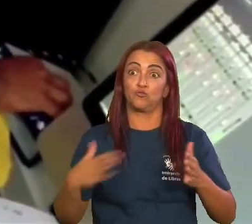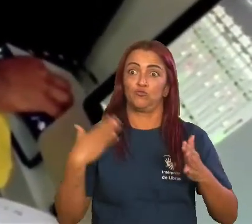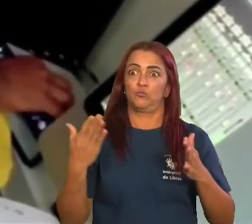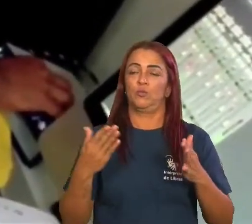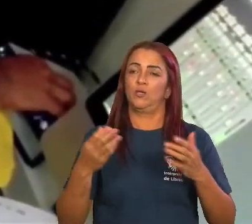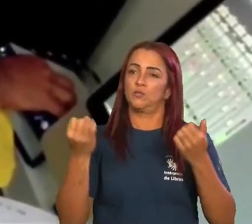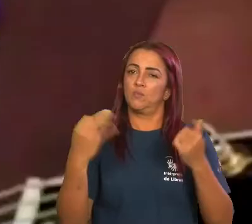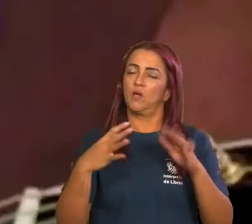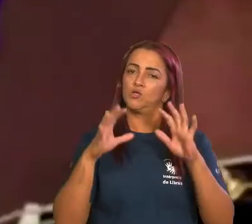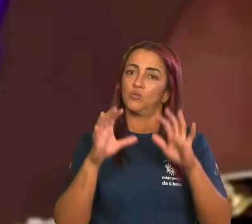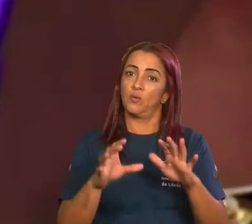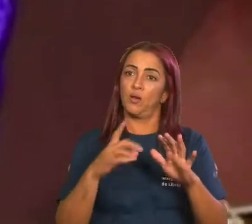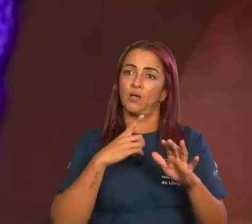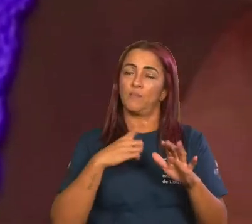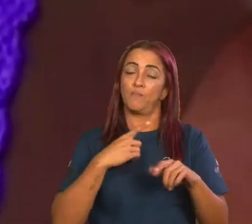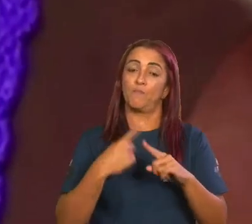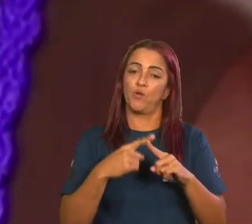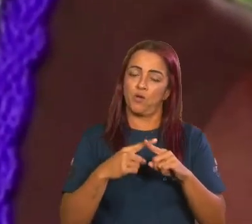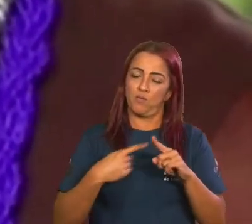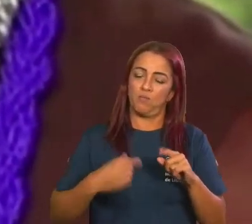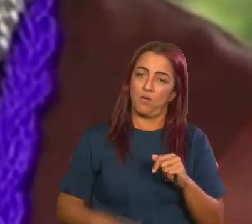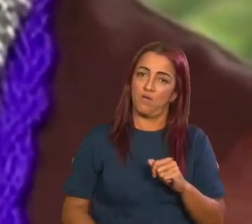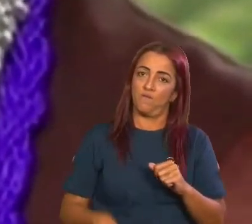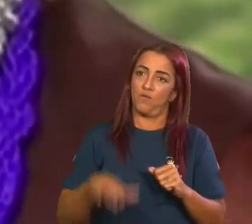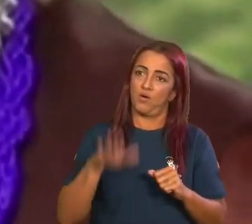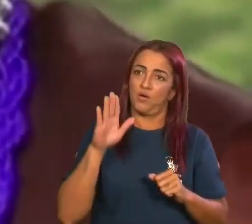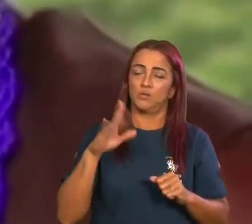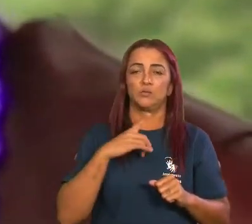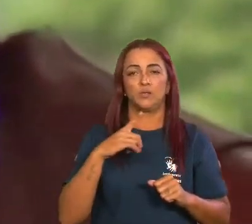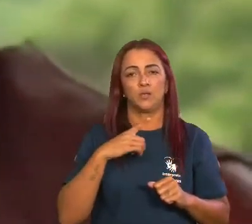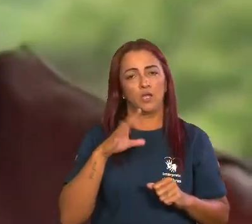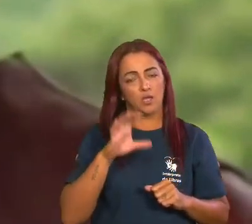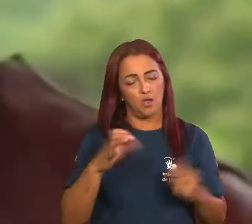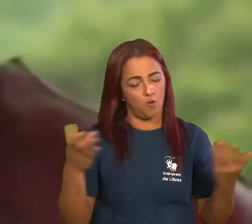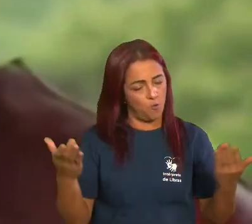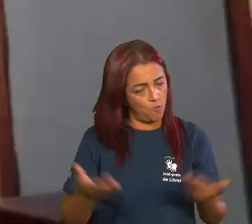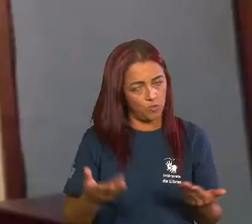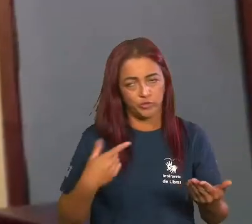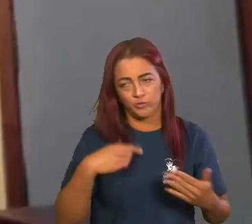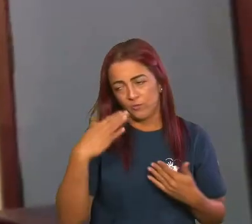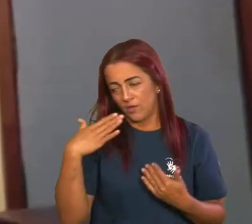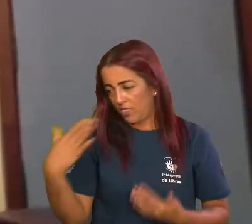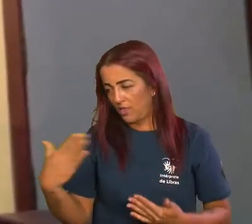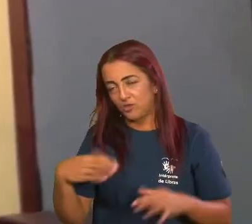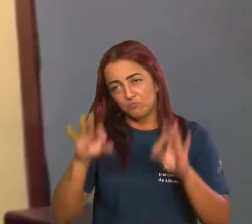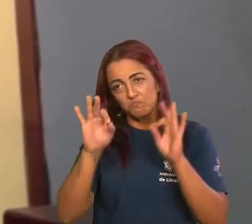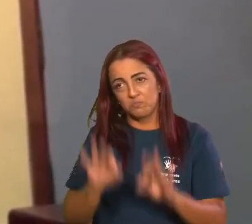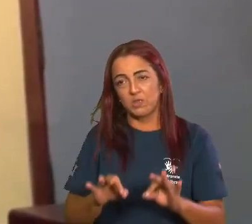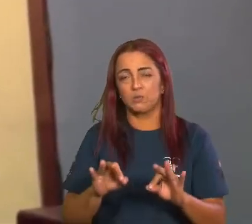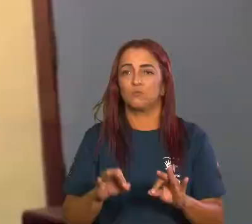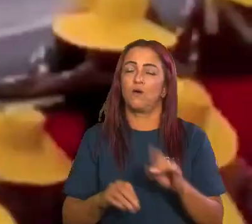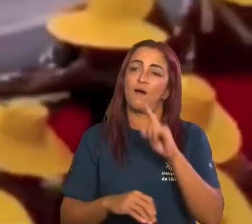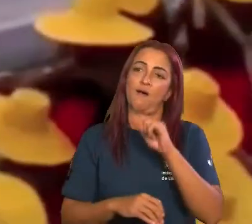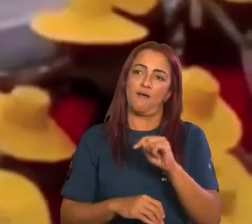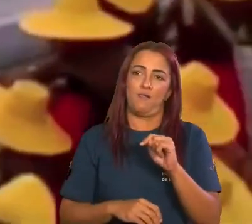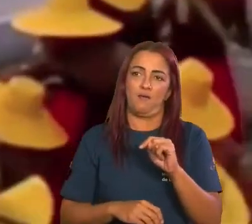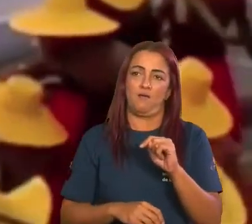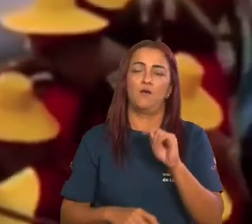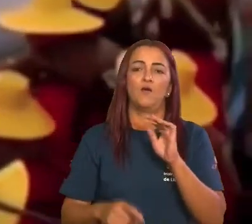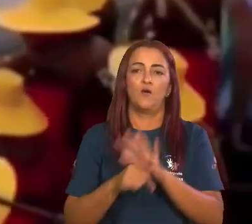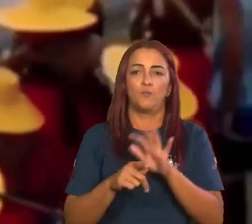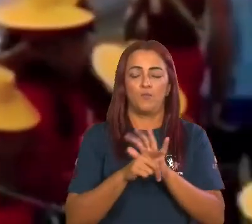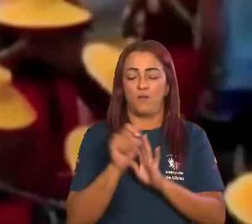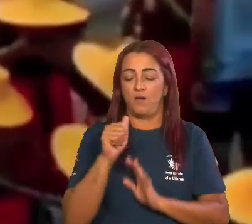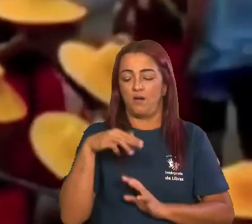porque vem da minha infância, né? Eu acho que tudo que eu sou hoje, eu agradeço muito a ele, né? Eu estou falando de